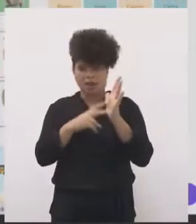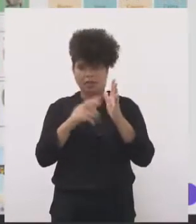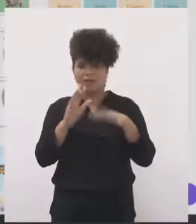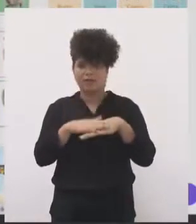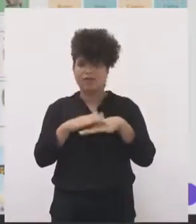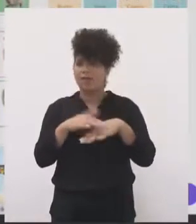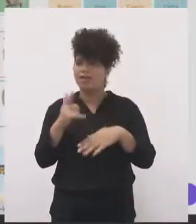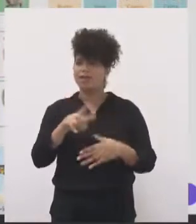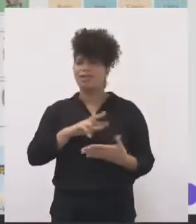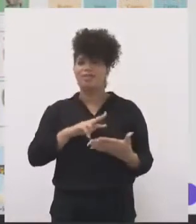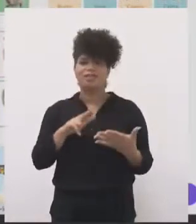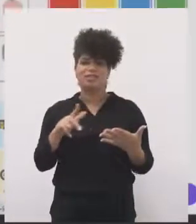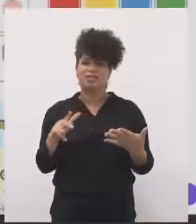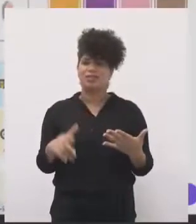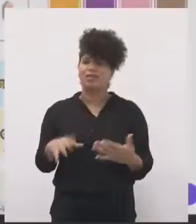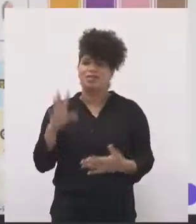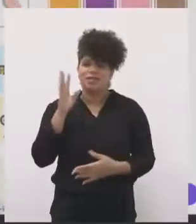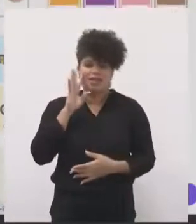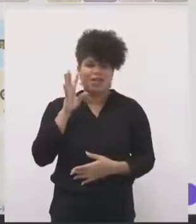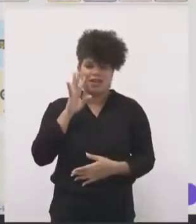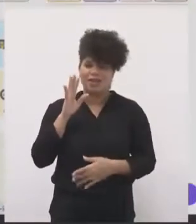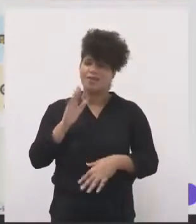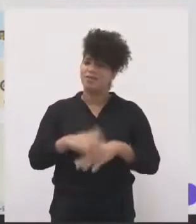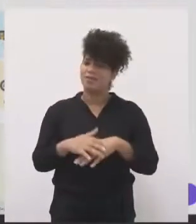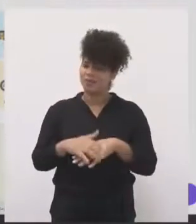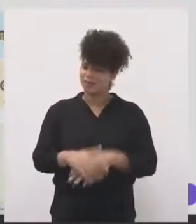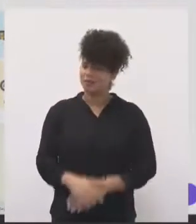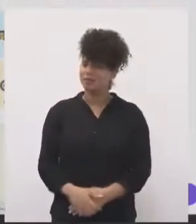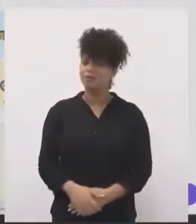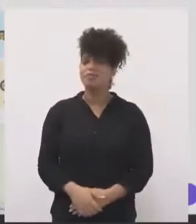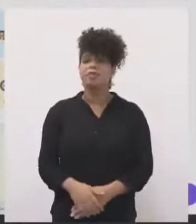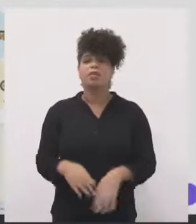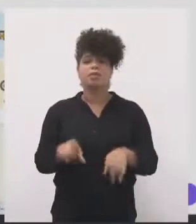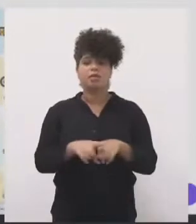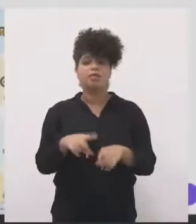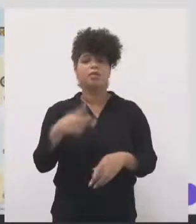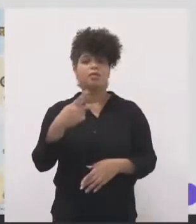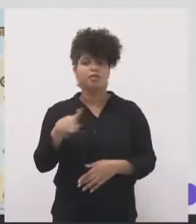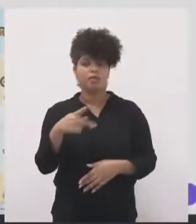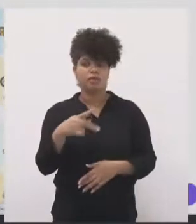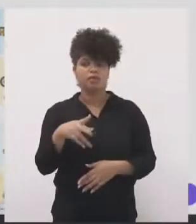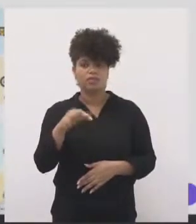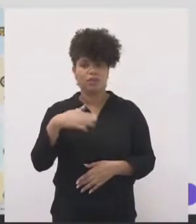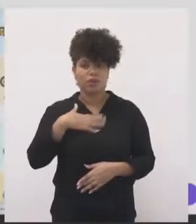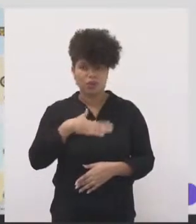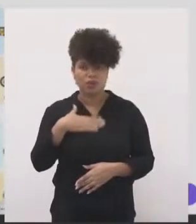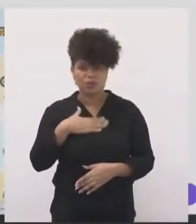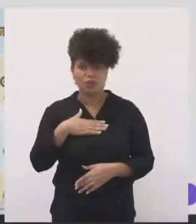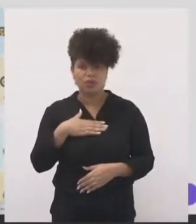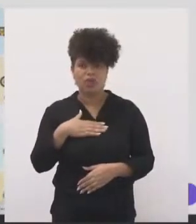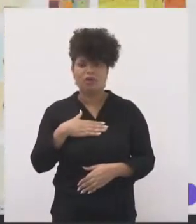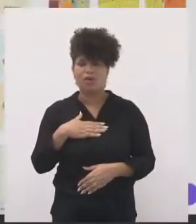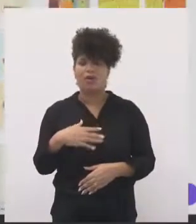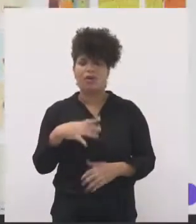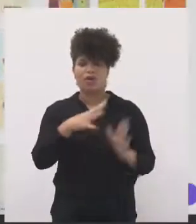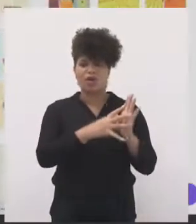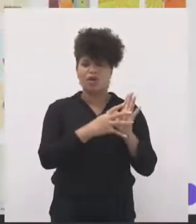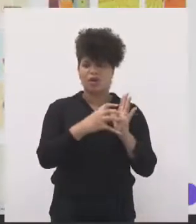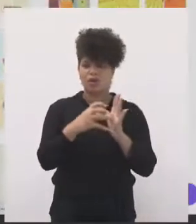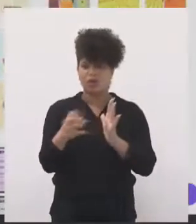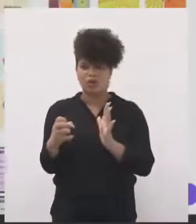Dá para fazer muita coisa legal. E lembrando também, professor, que se gostou desse modelinho, vocês não